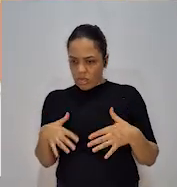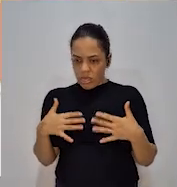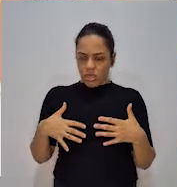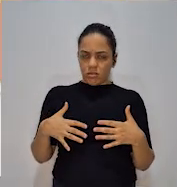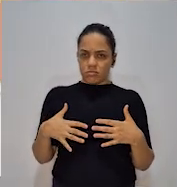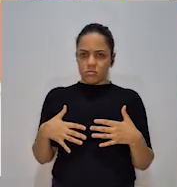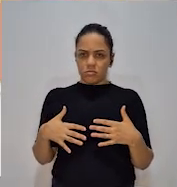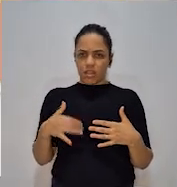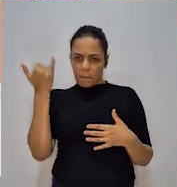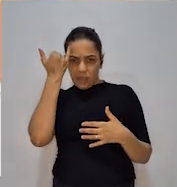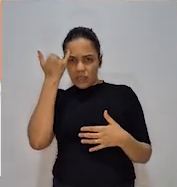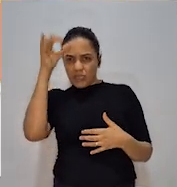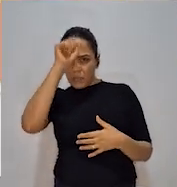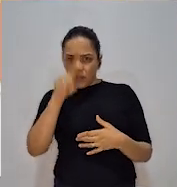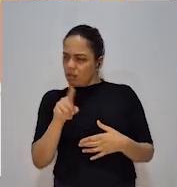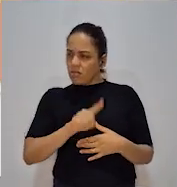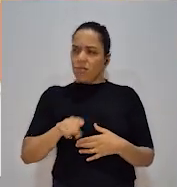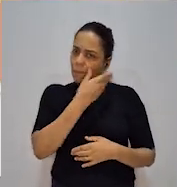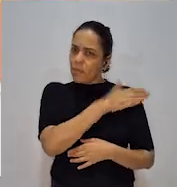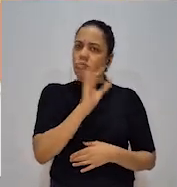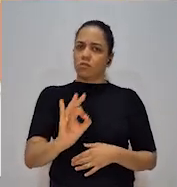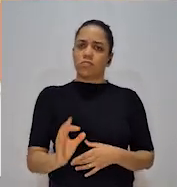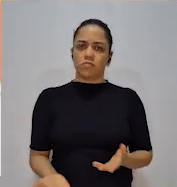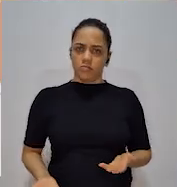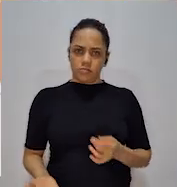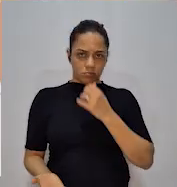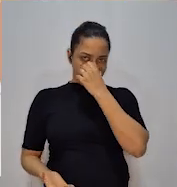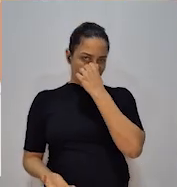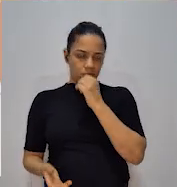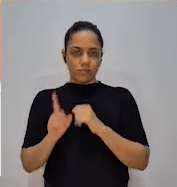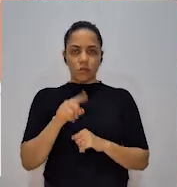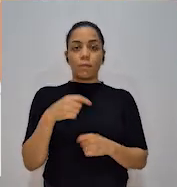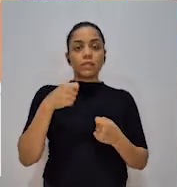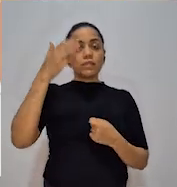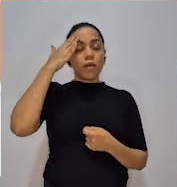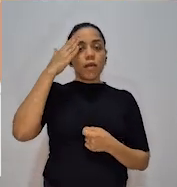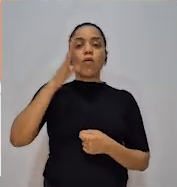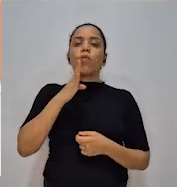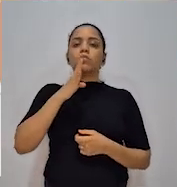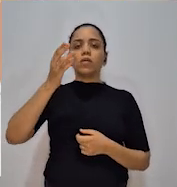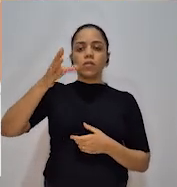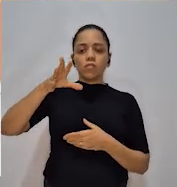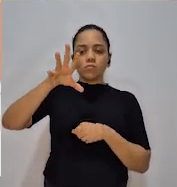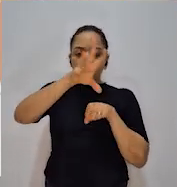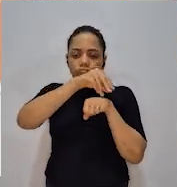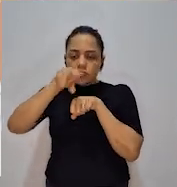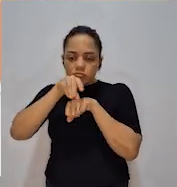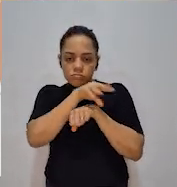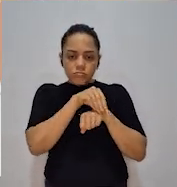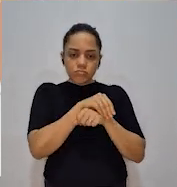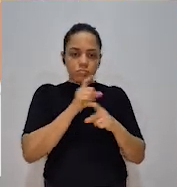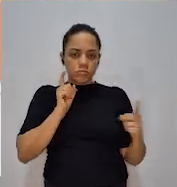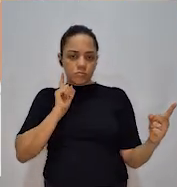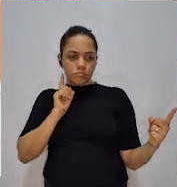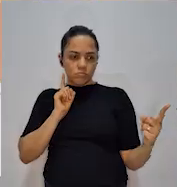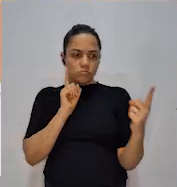impede. Então, esses grupos de diversidade, eles ajudam inclusive nessa prática de letramento, de conhecimento, de aproximação, para